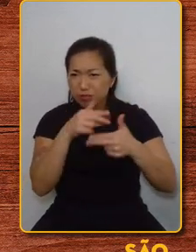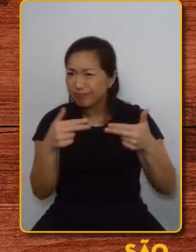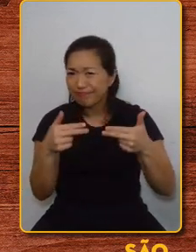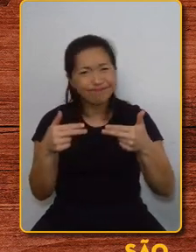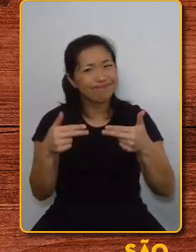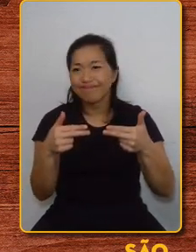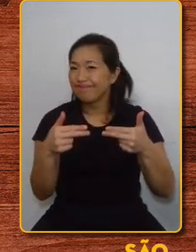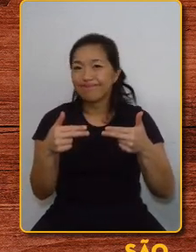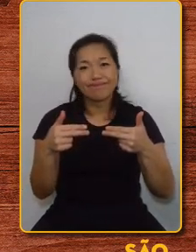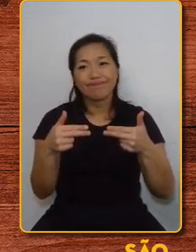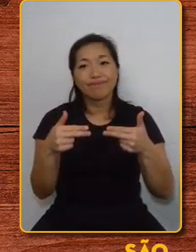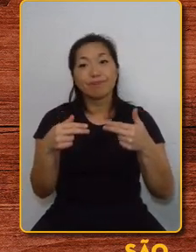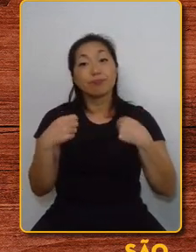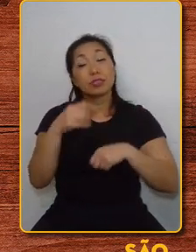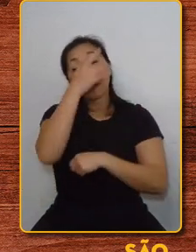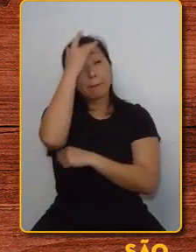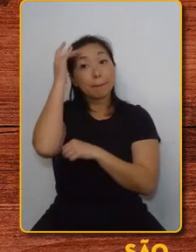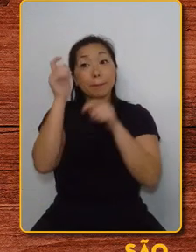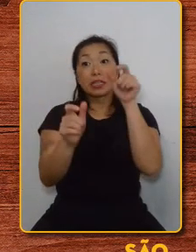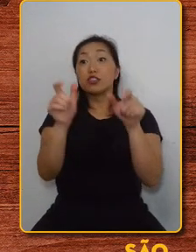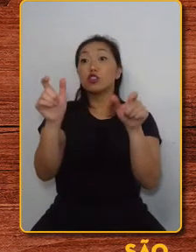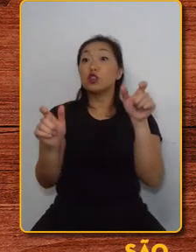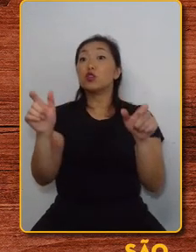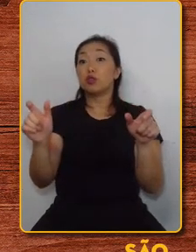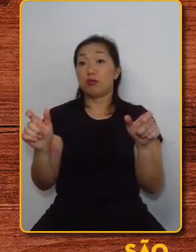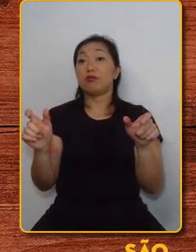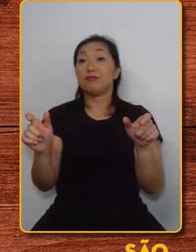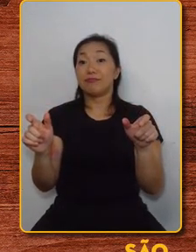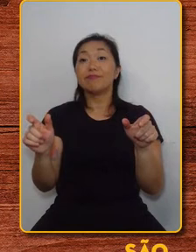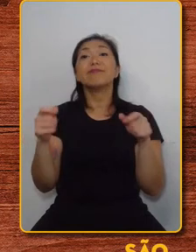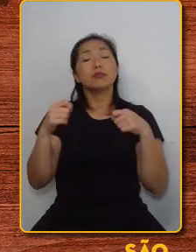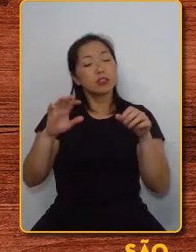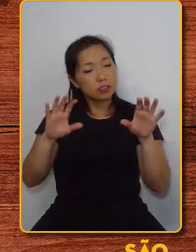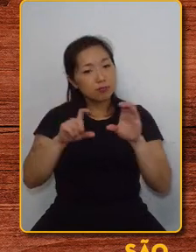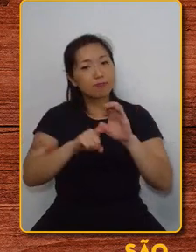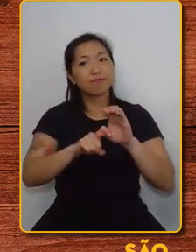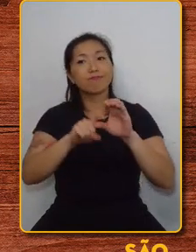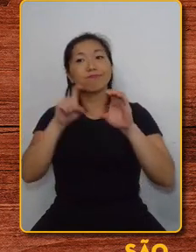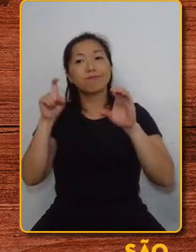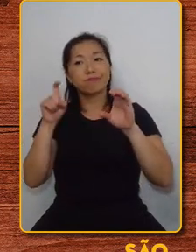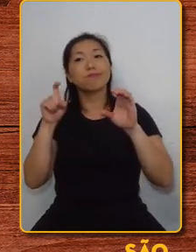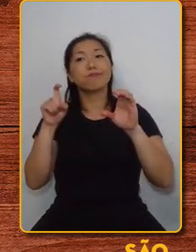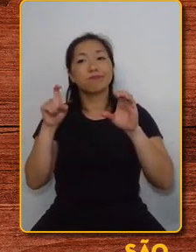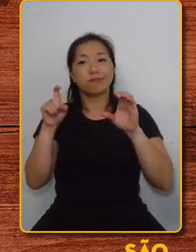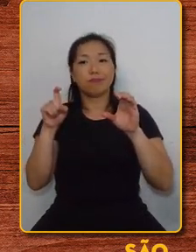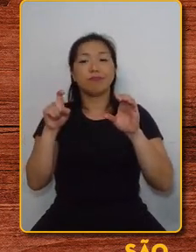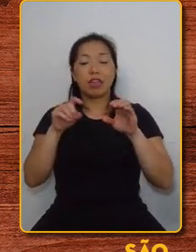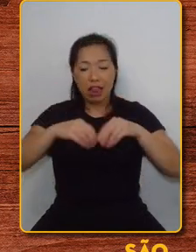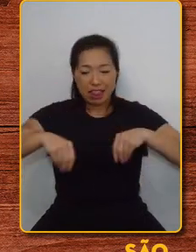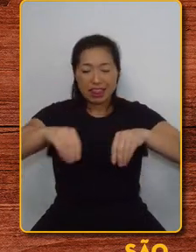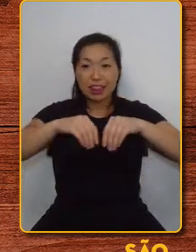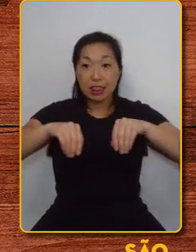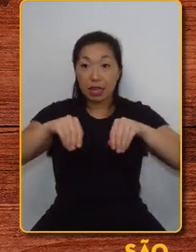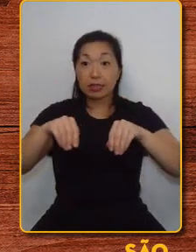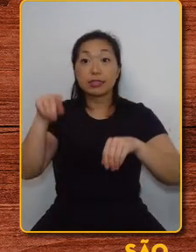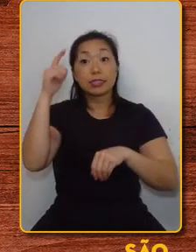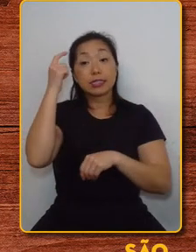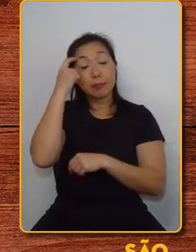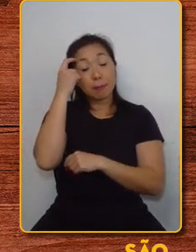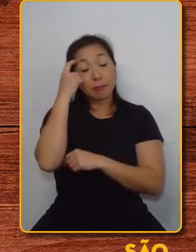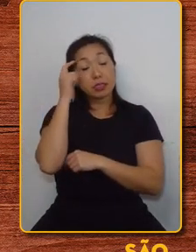próximo período é uma democratização das terras, uma nova matriz tecnológica de